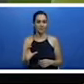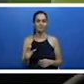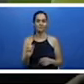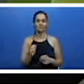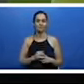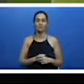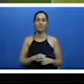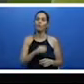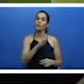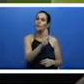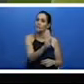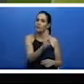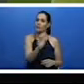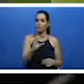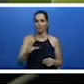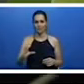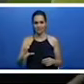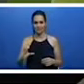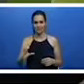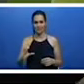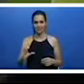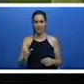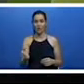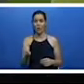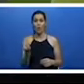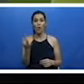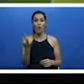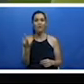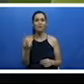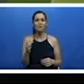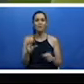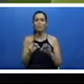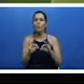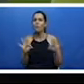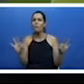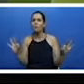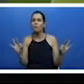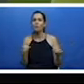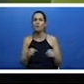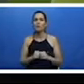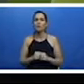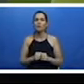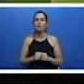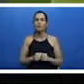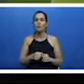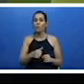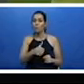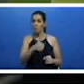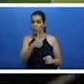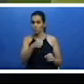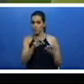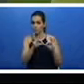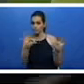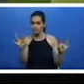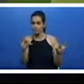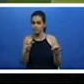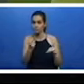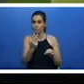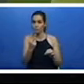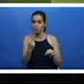com o C. Quantas cordas foram? Aqui foi uma, aqui foi